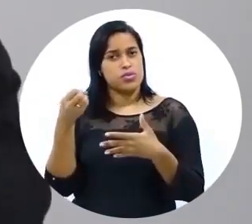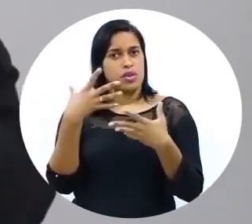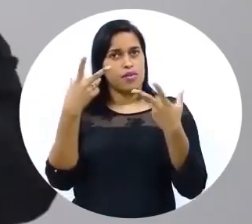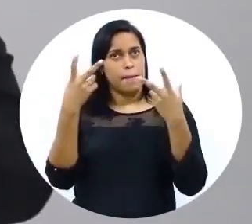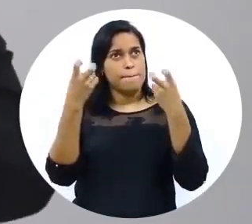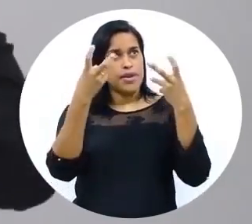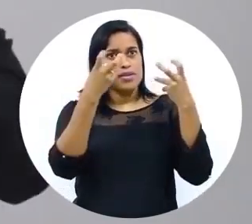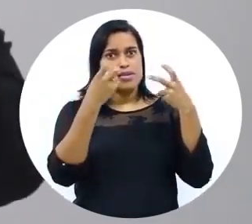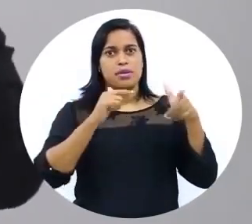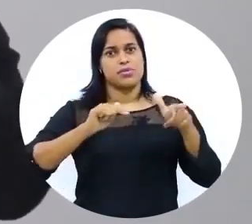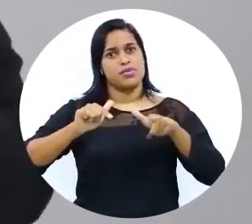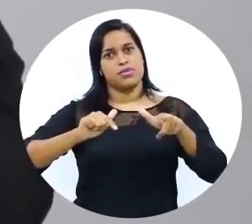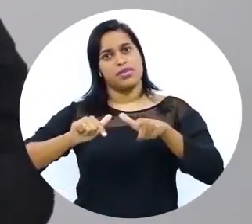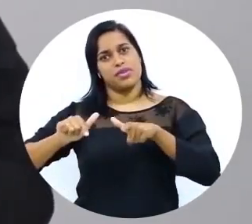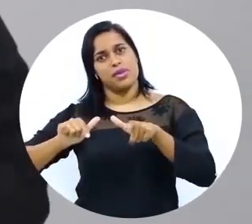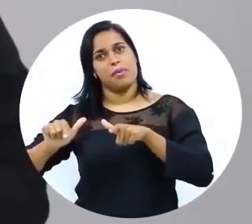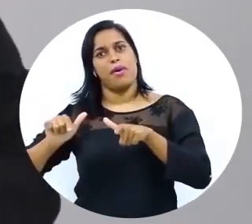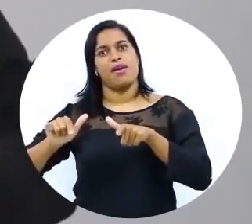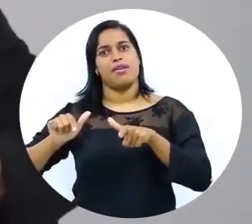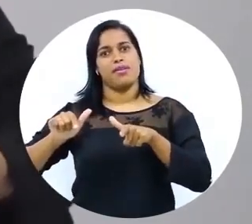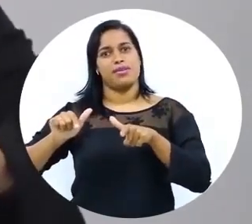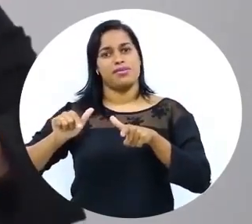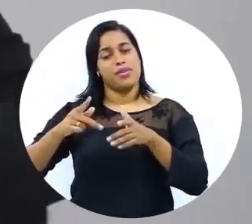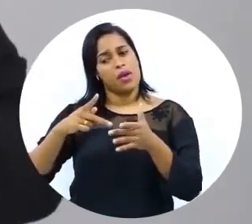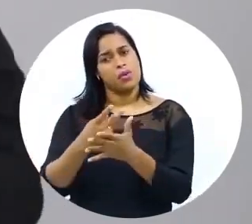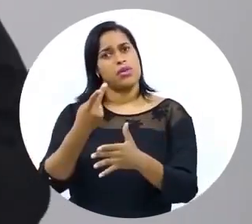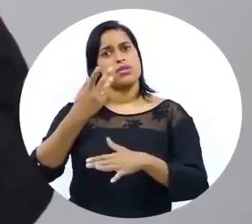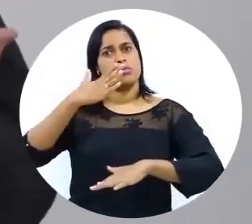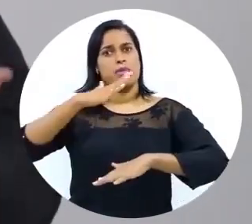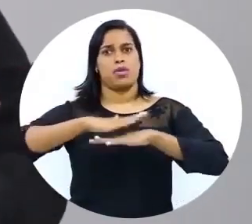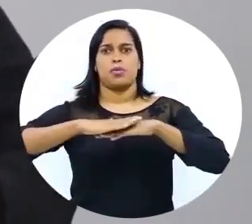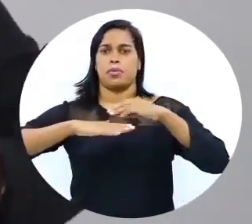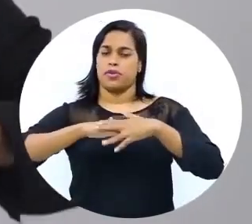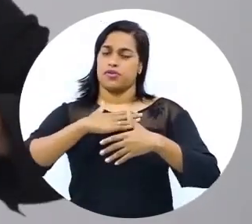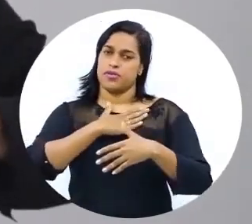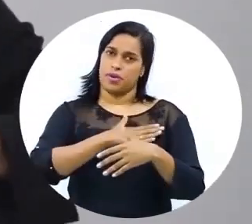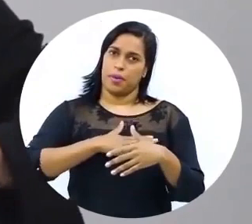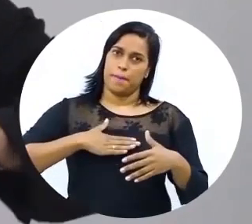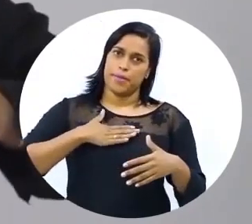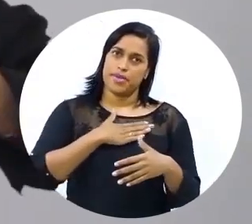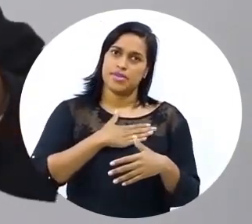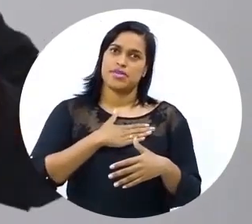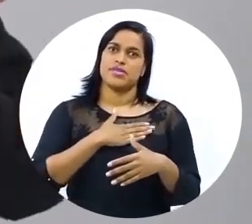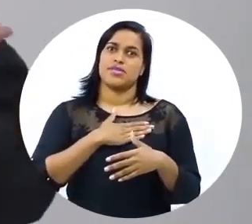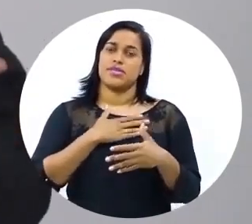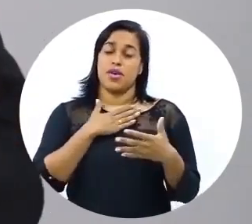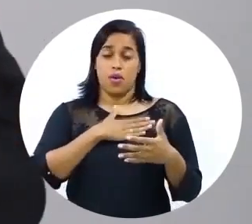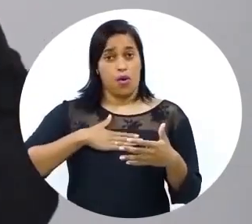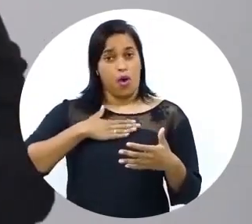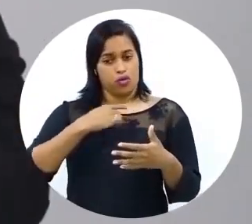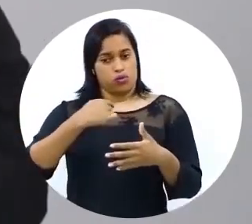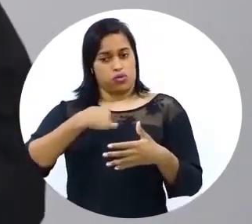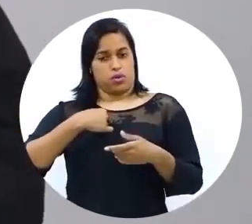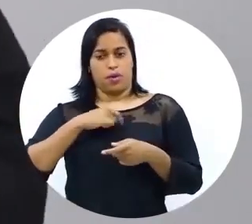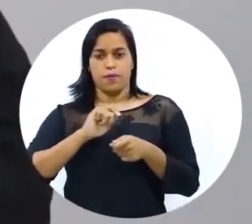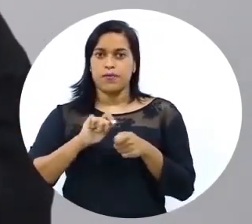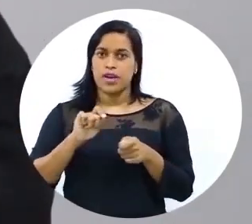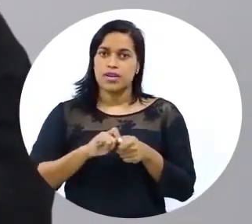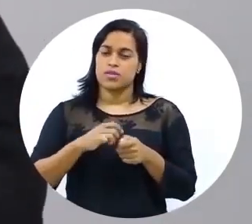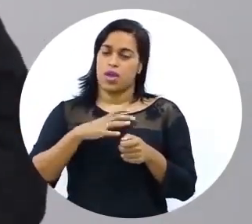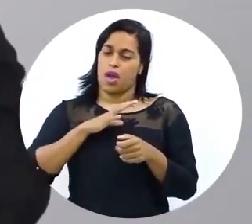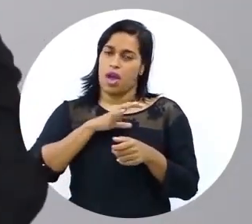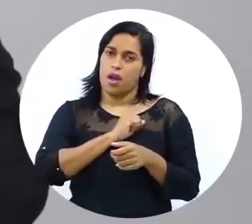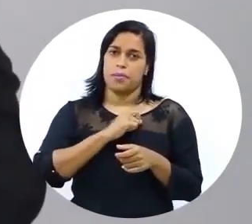de trabalho ligada à realização profissional, ligada inclusive ao prazer, a ideia de eu gosto do que eu faço, eu amo o